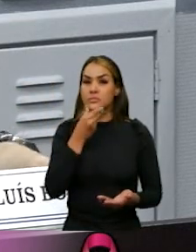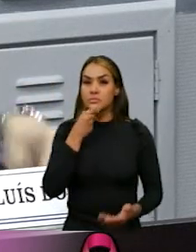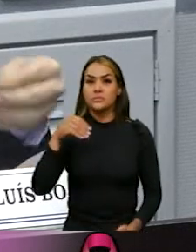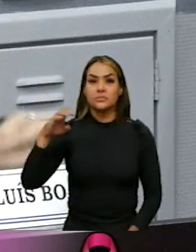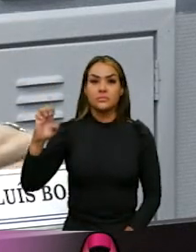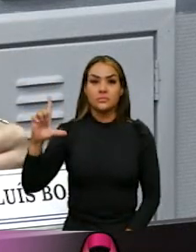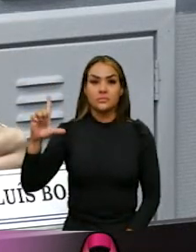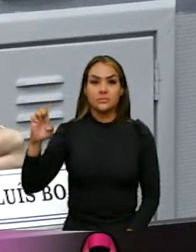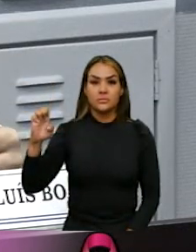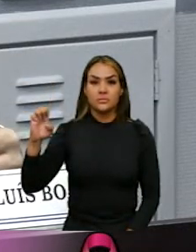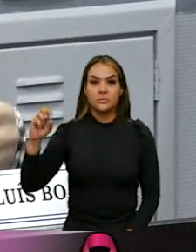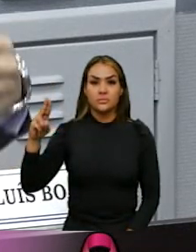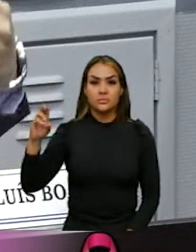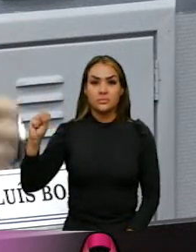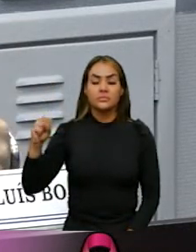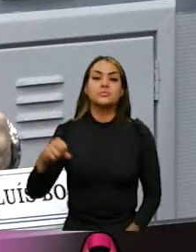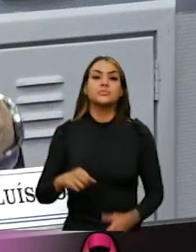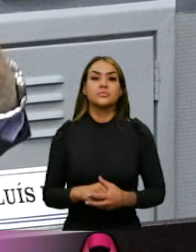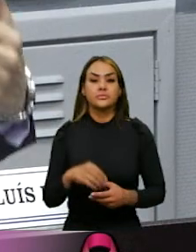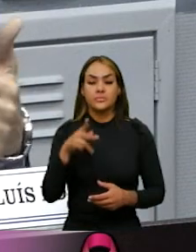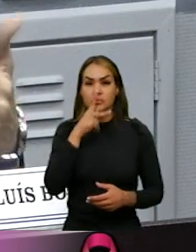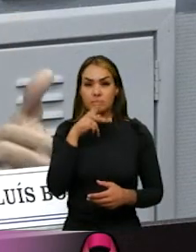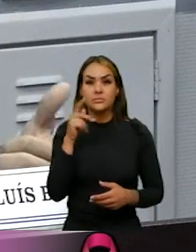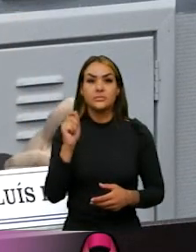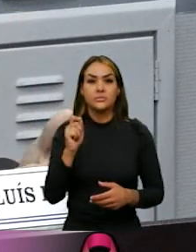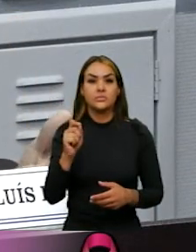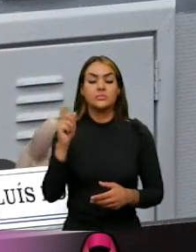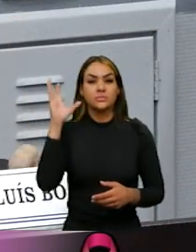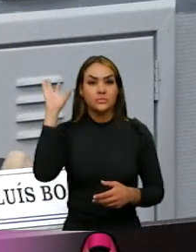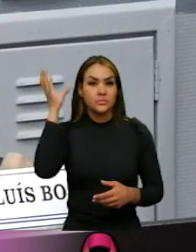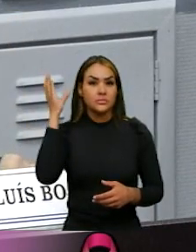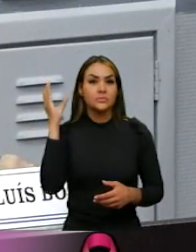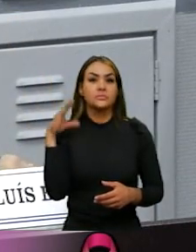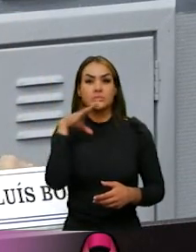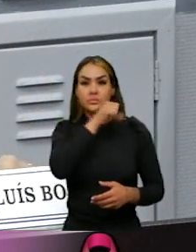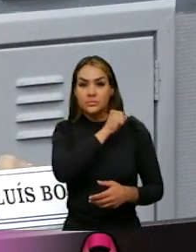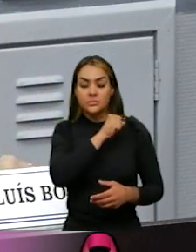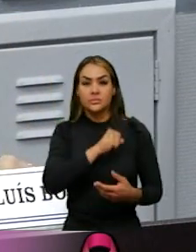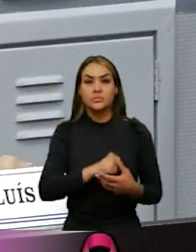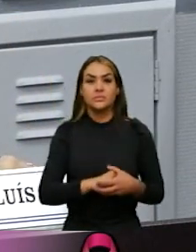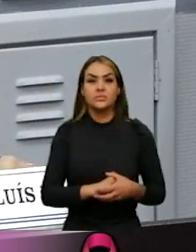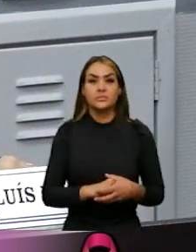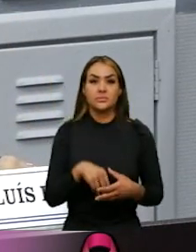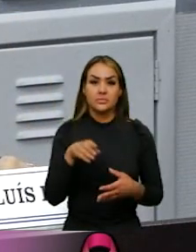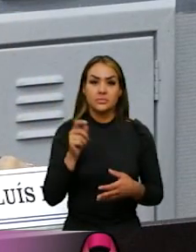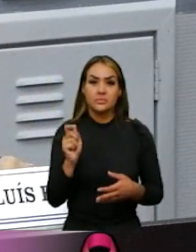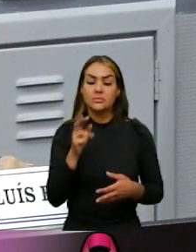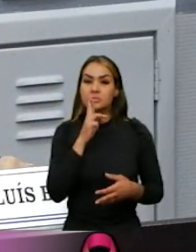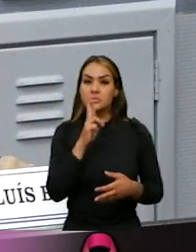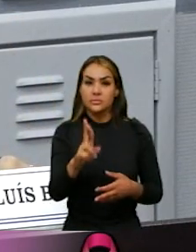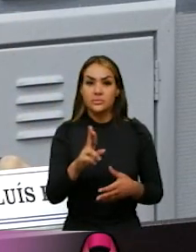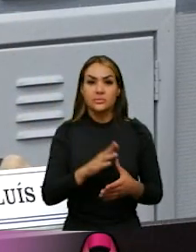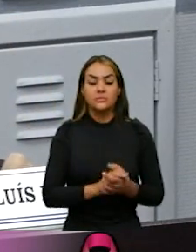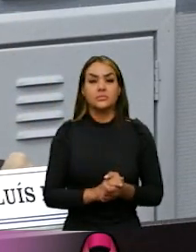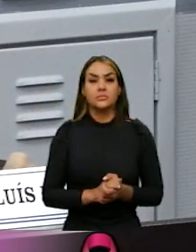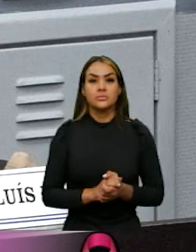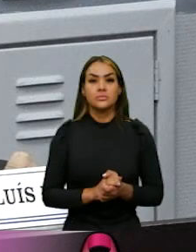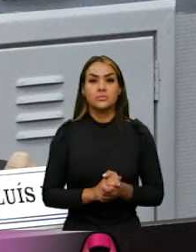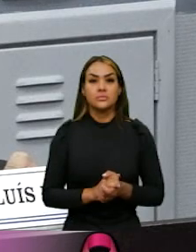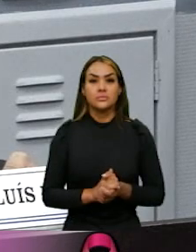garantiu que isso seria feito o quanto antes e de forma muito breve. Então, está aí a resposta, né, como o vereador disse, o vereador